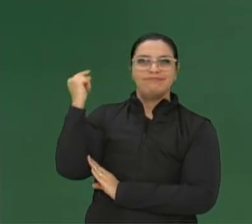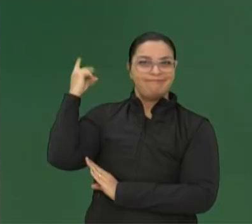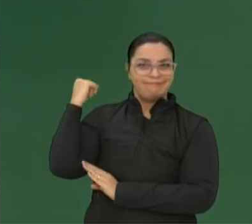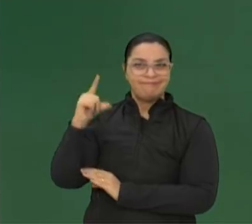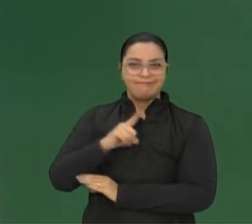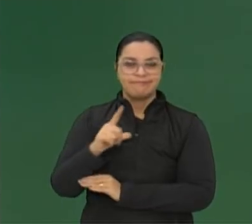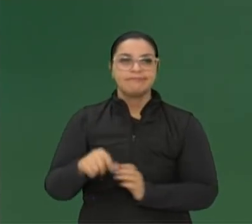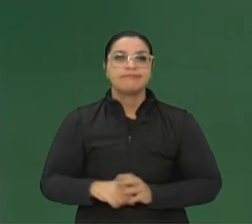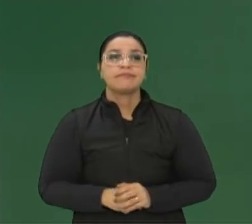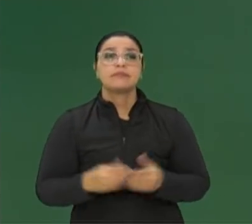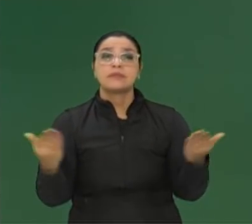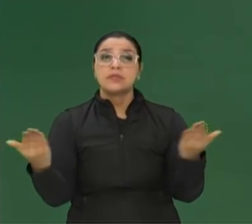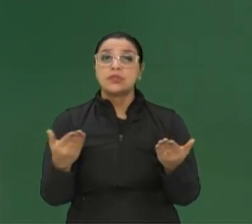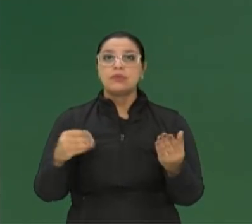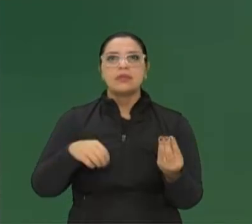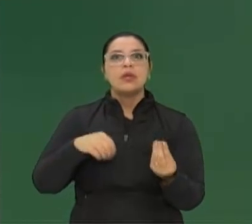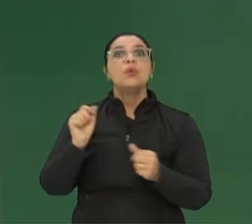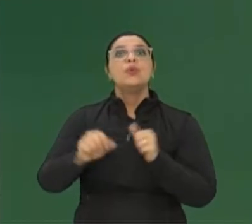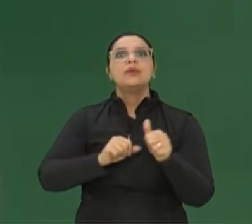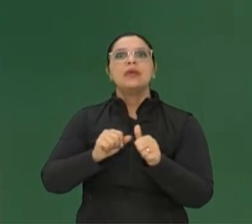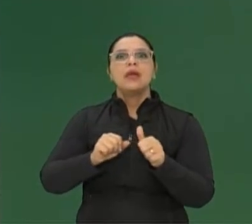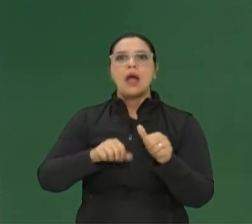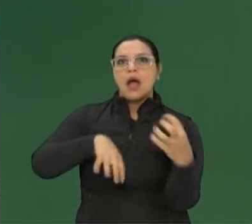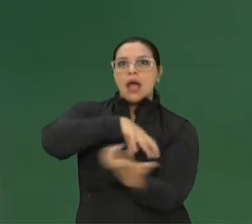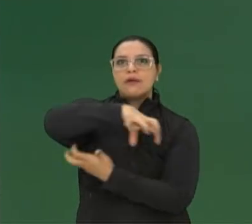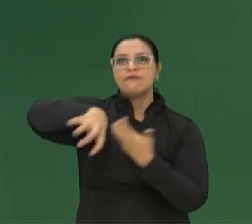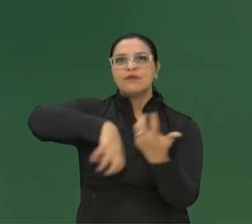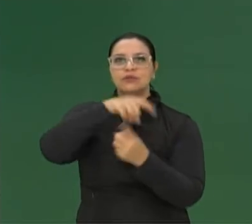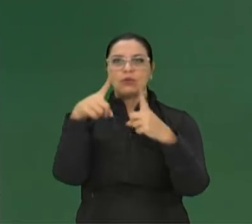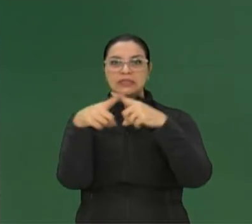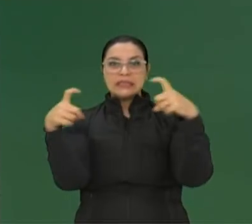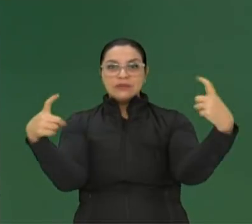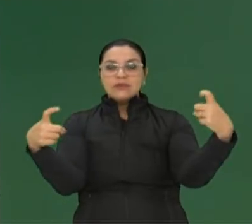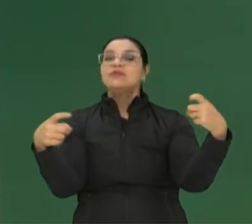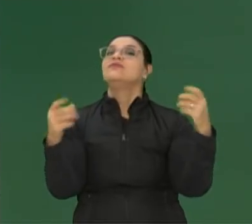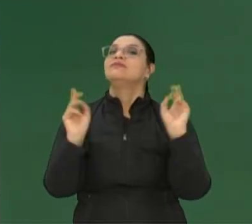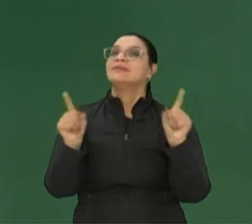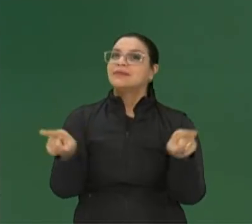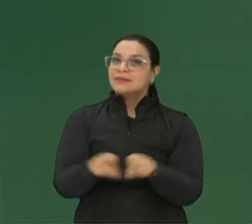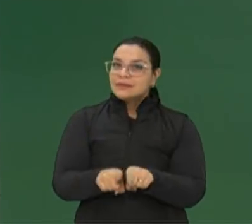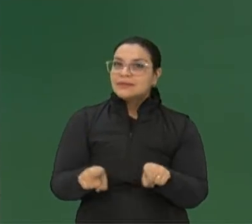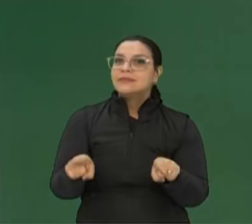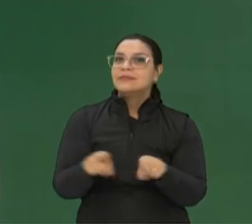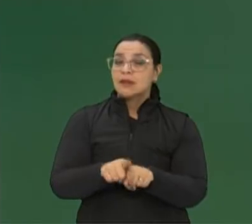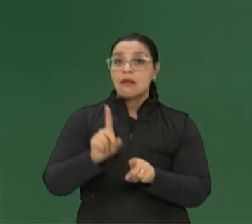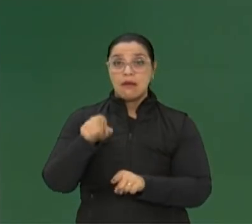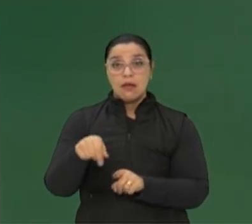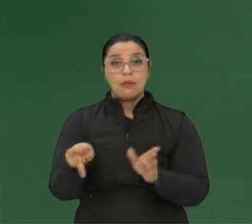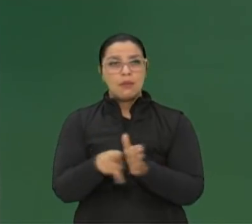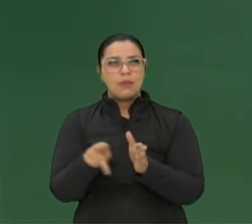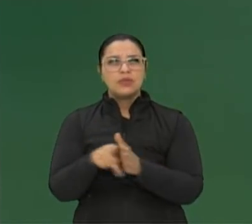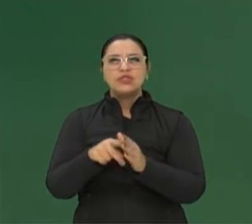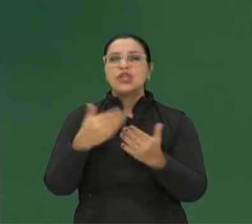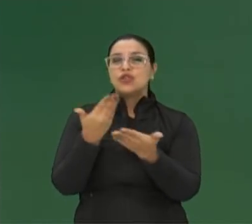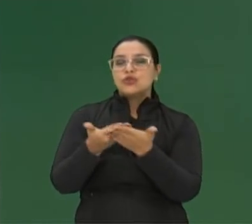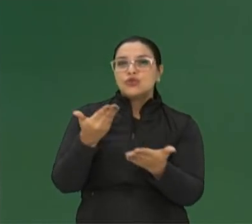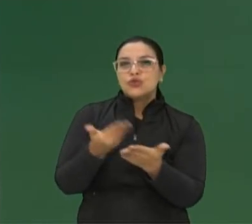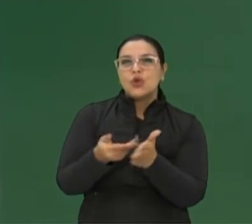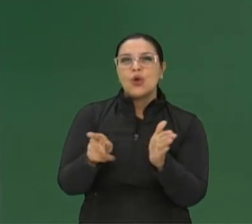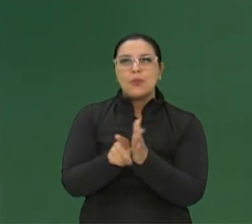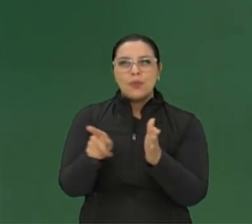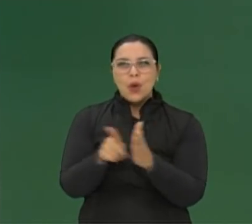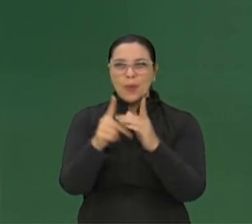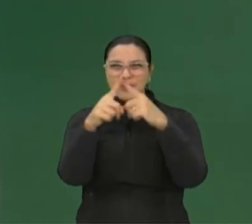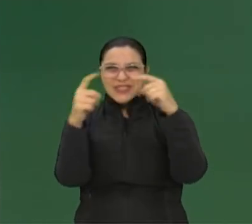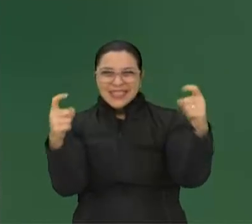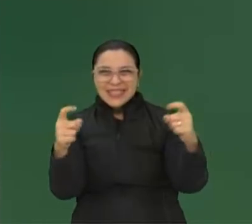tá? E também vamos ter a revolução na ciência, tá? A revolução científica, né? Com aqueles nomes que a gente vê nas aulas de ciência, o